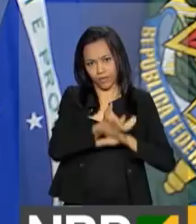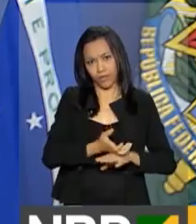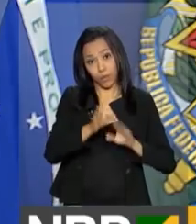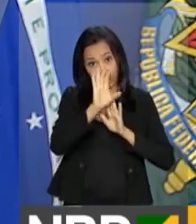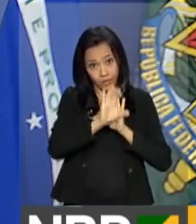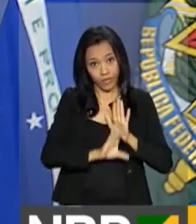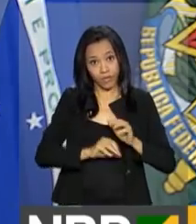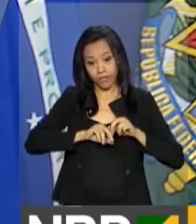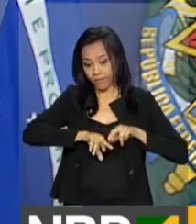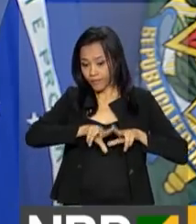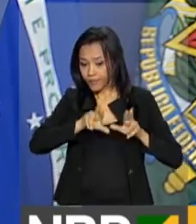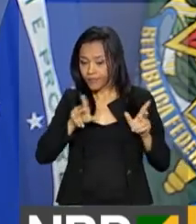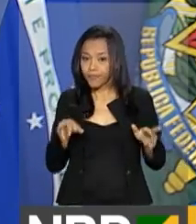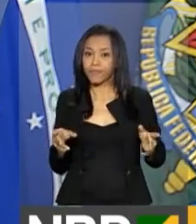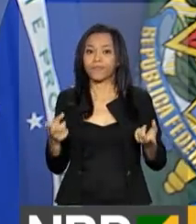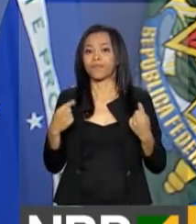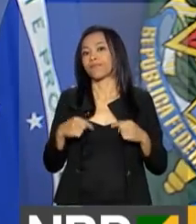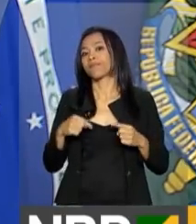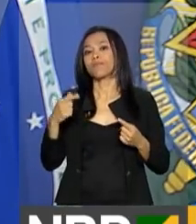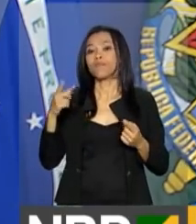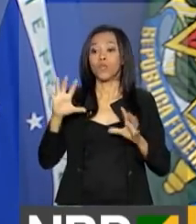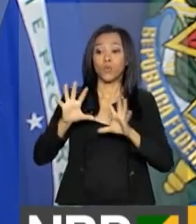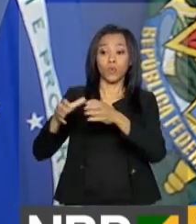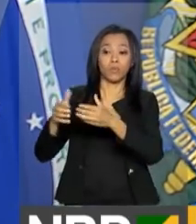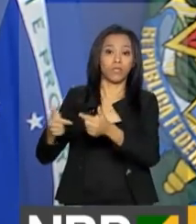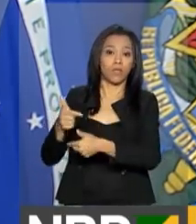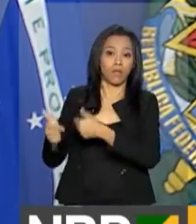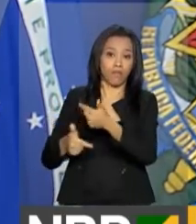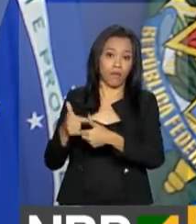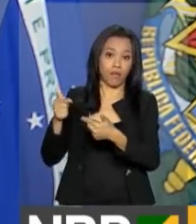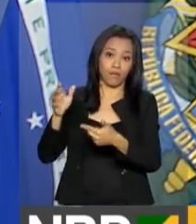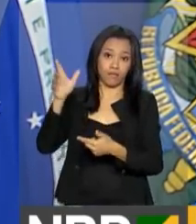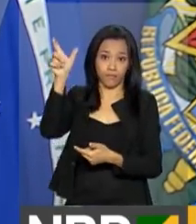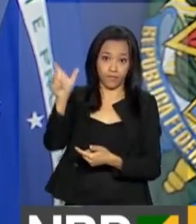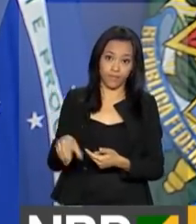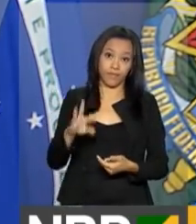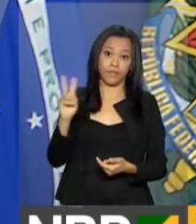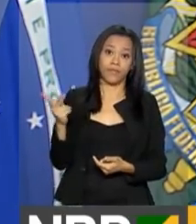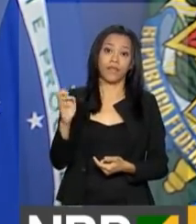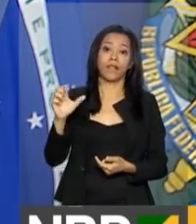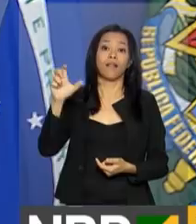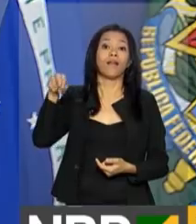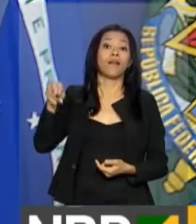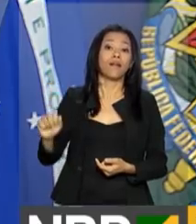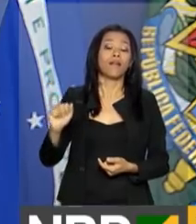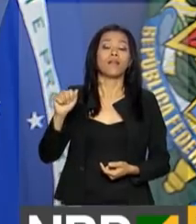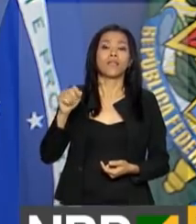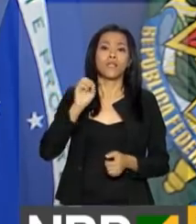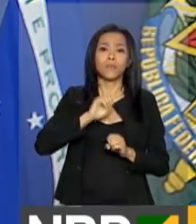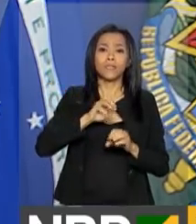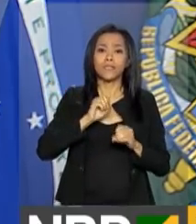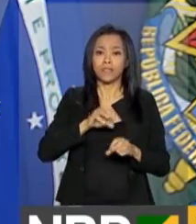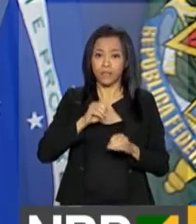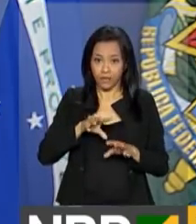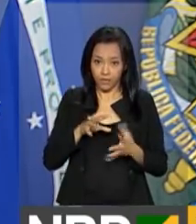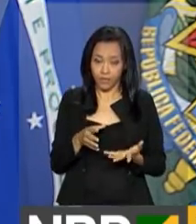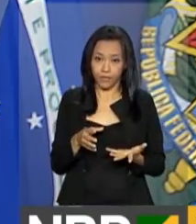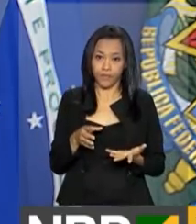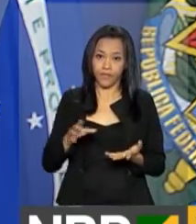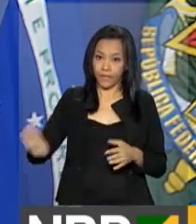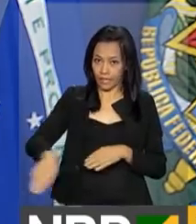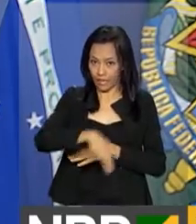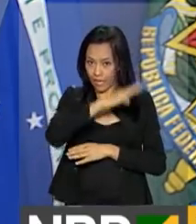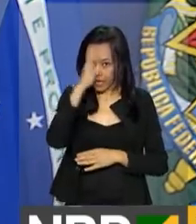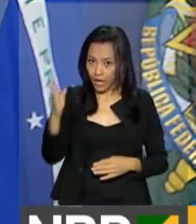uma vitória do mendonça da arena da sua equipe é que no ensino em tempo integral tem duas vertentes é uma é que o